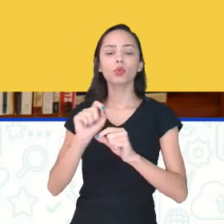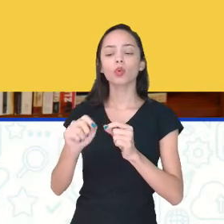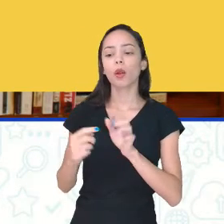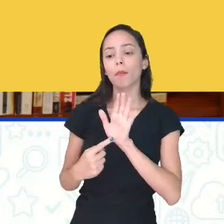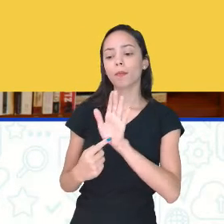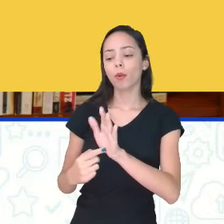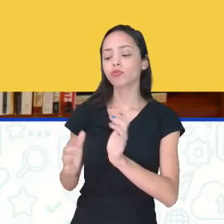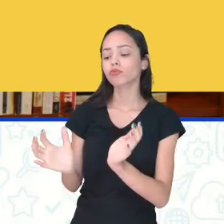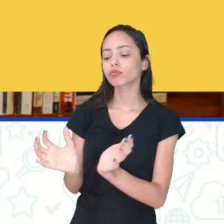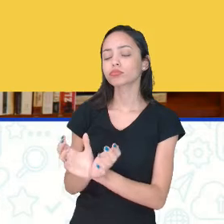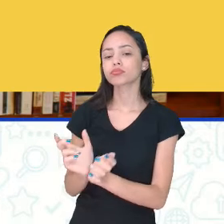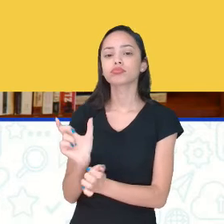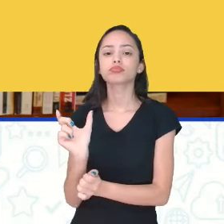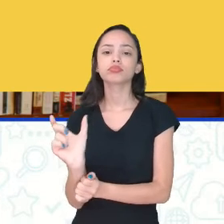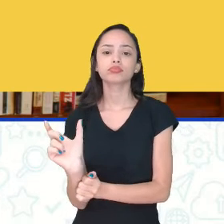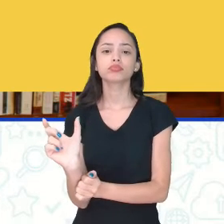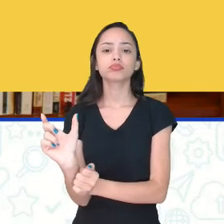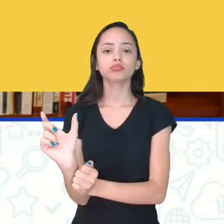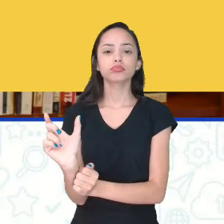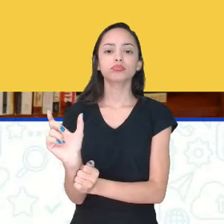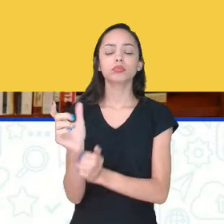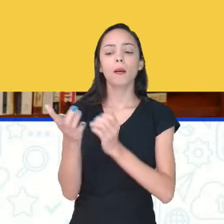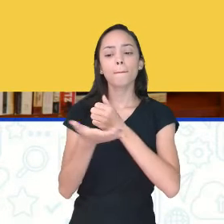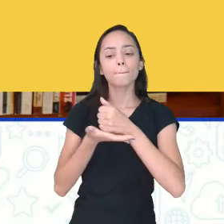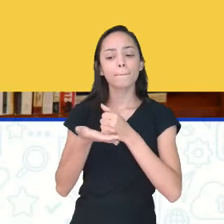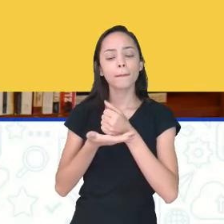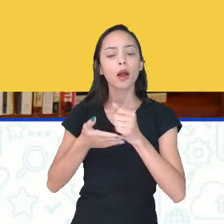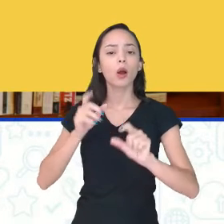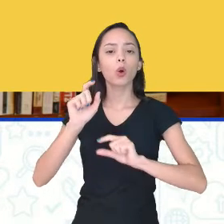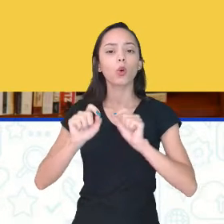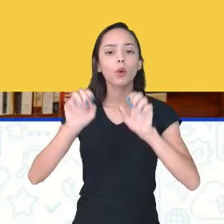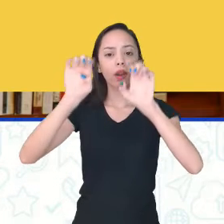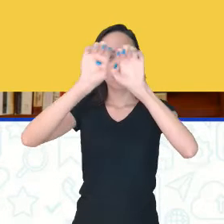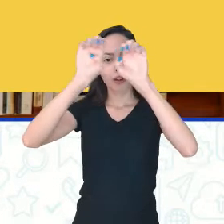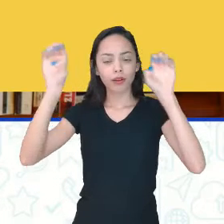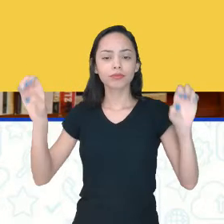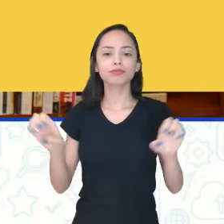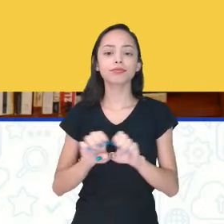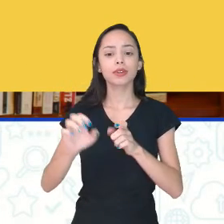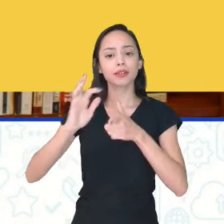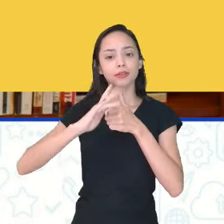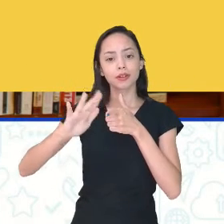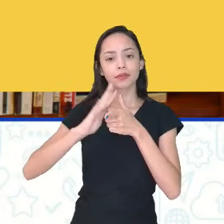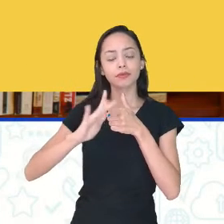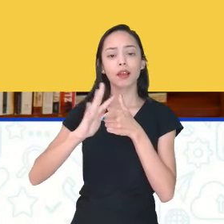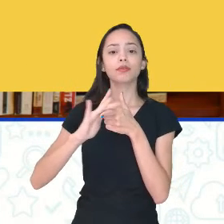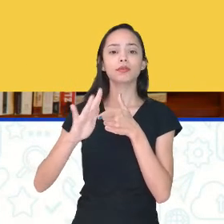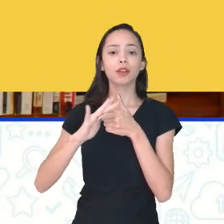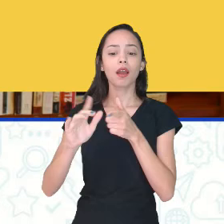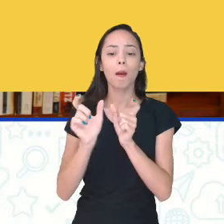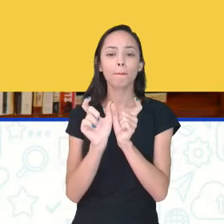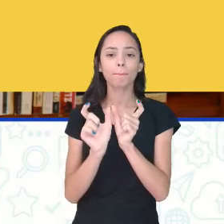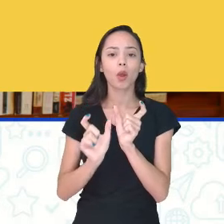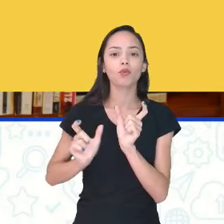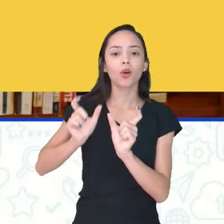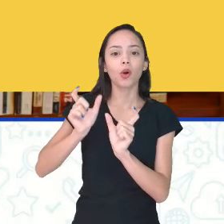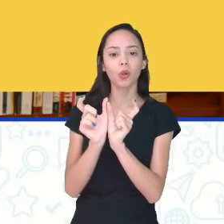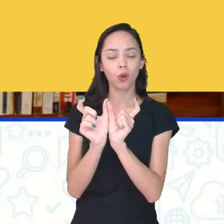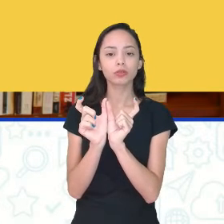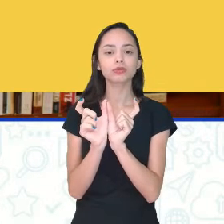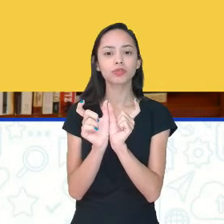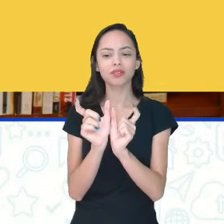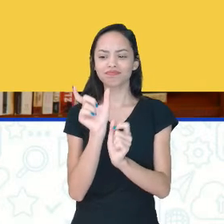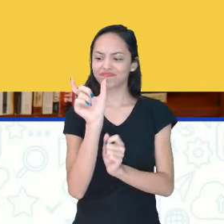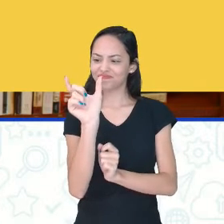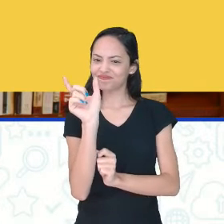palavra, baseando-se na sua estrutura sintática e morfológica. Eita, quanta palavra